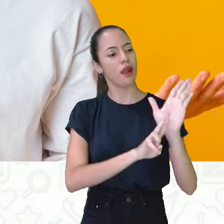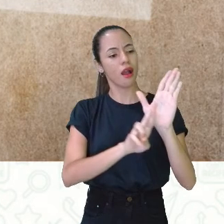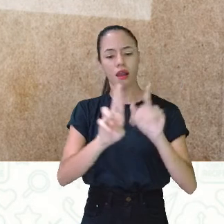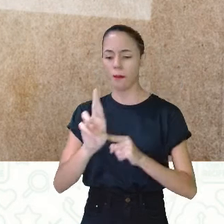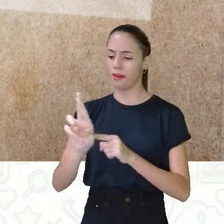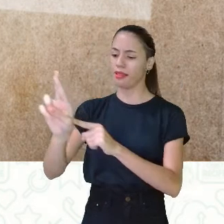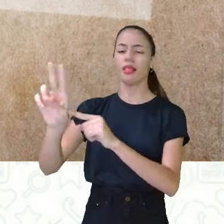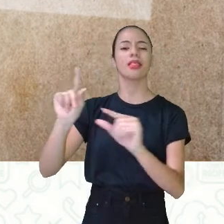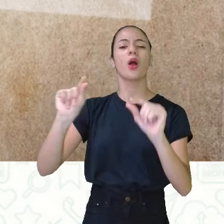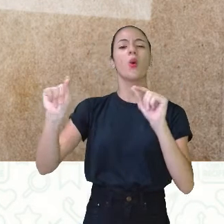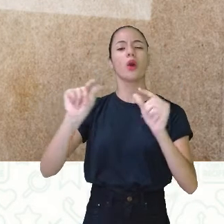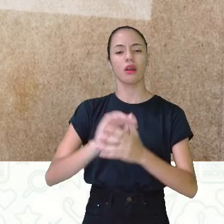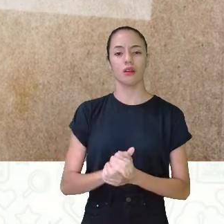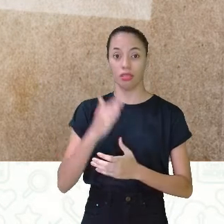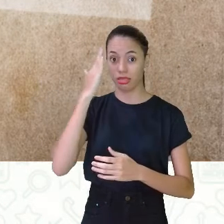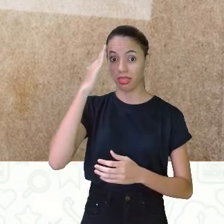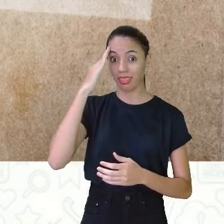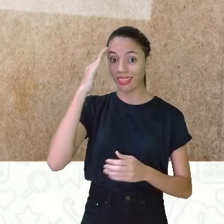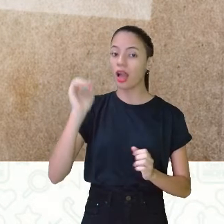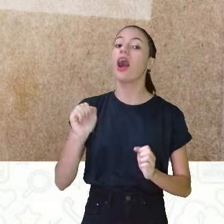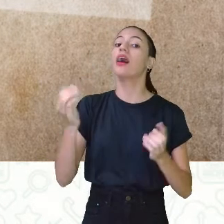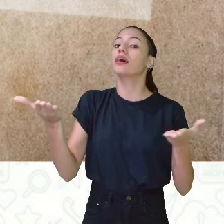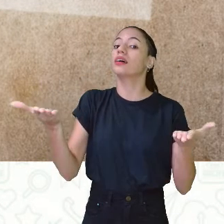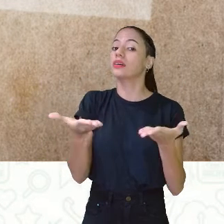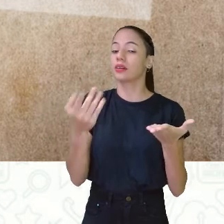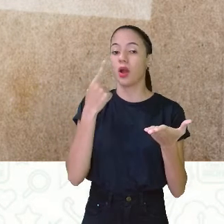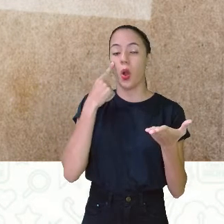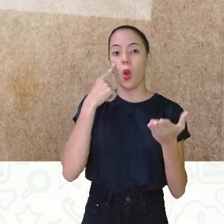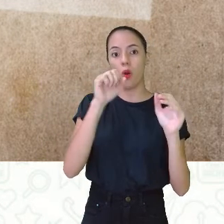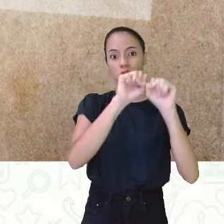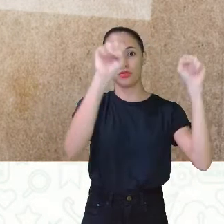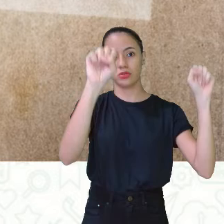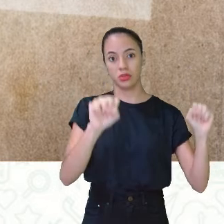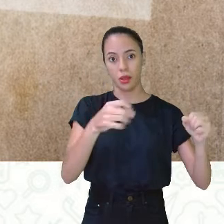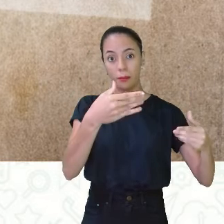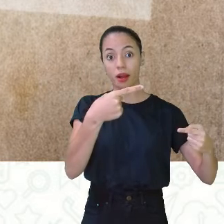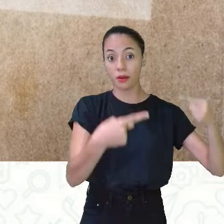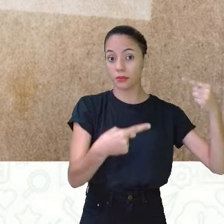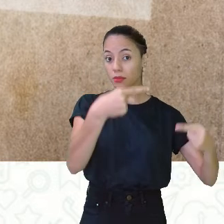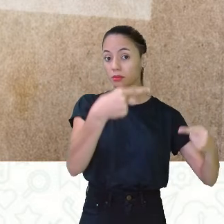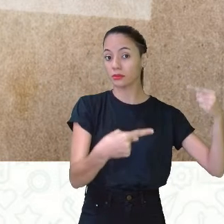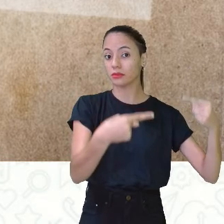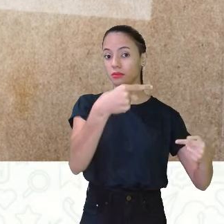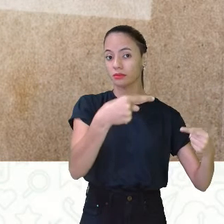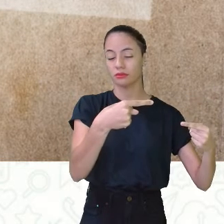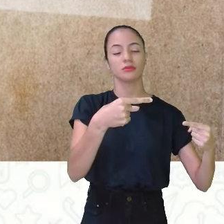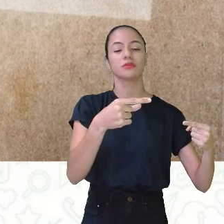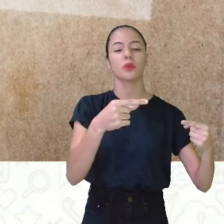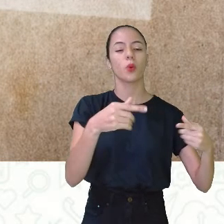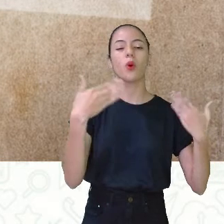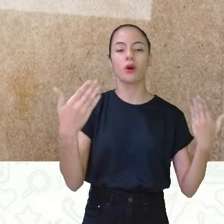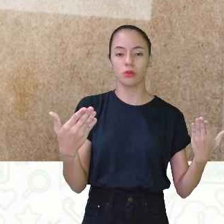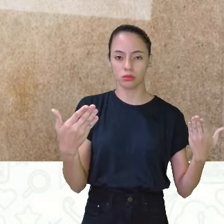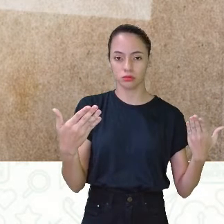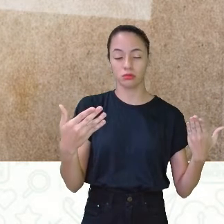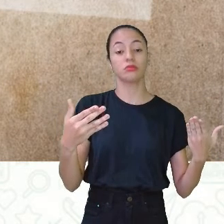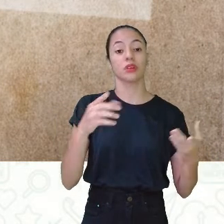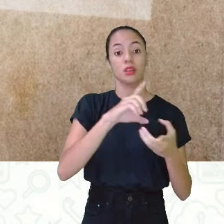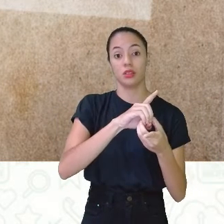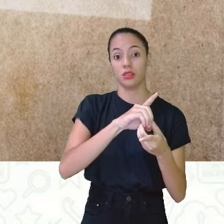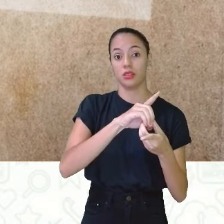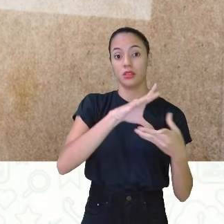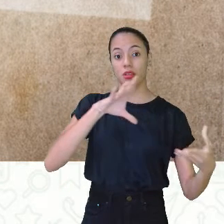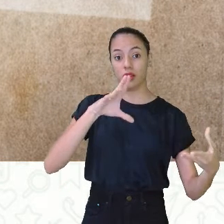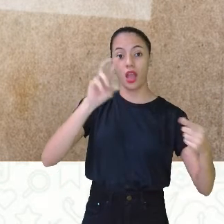representativa. Vamos entender. Em nosso sistema, né, que tem uma democracia